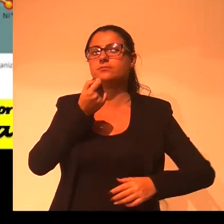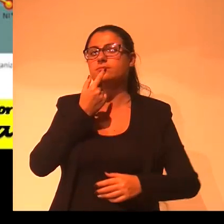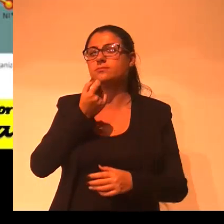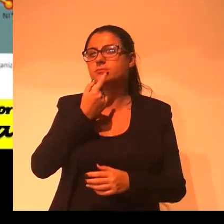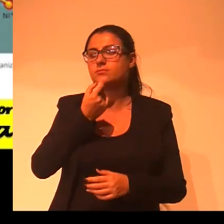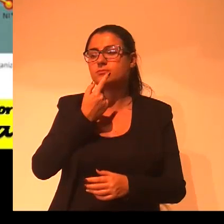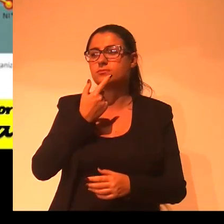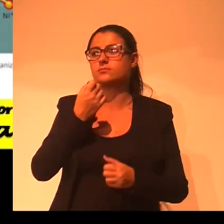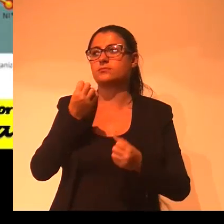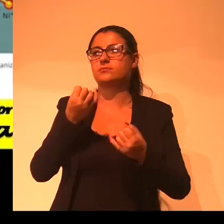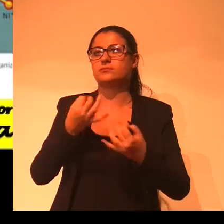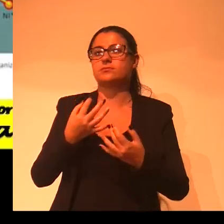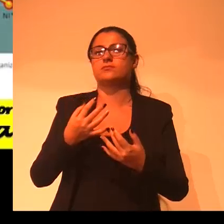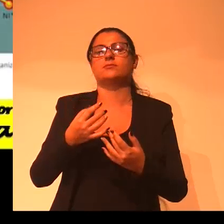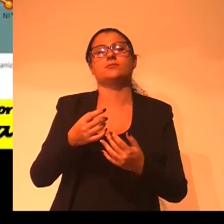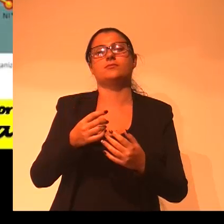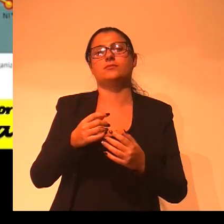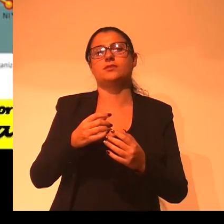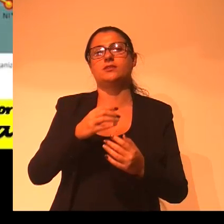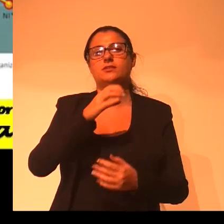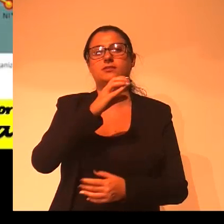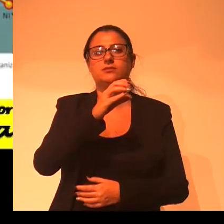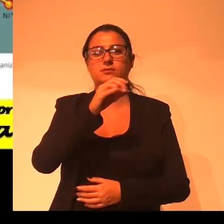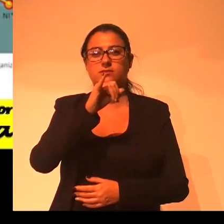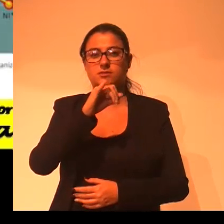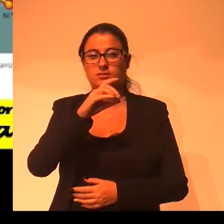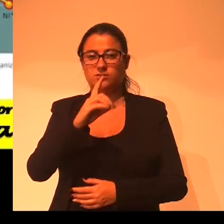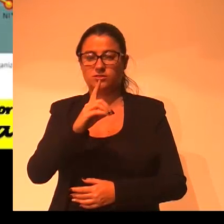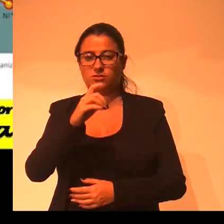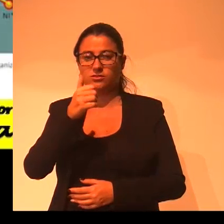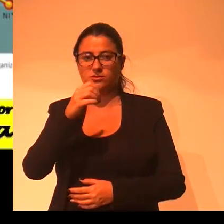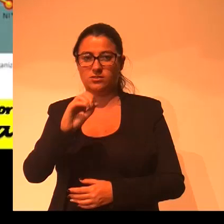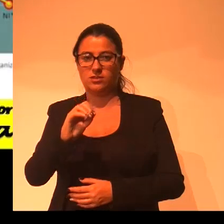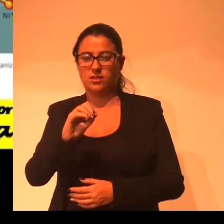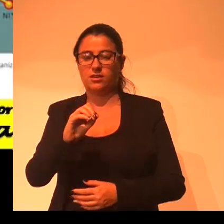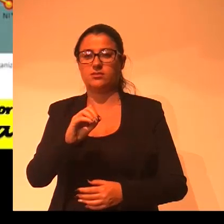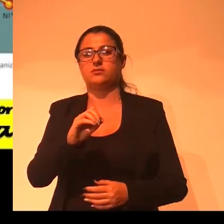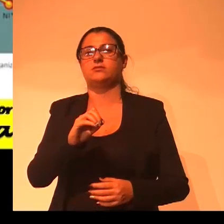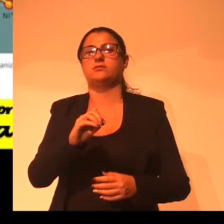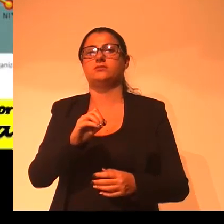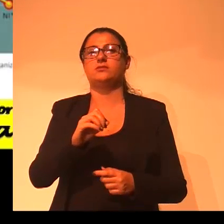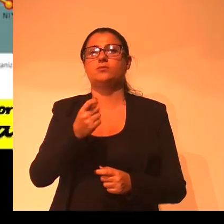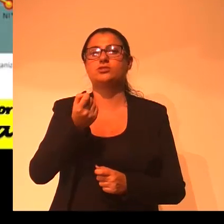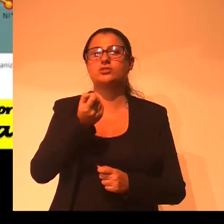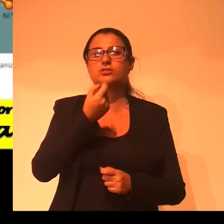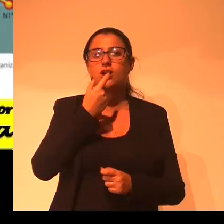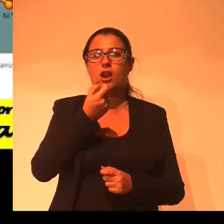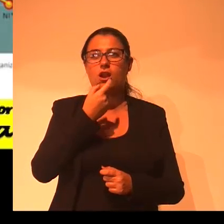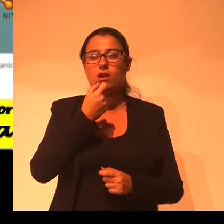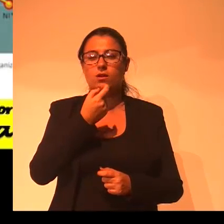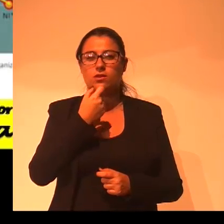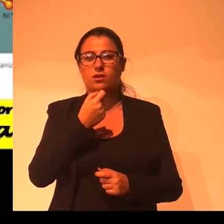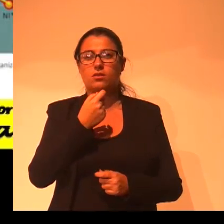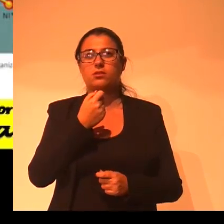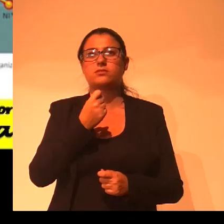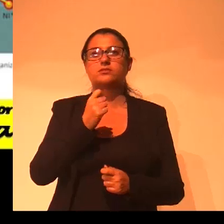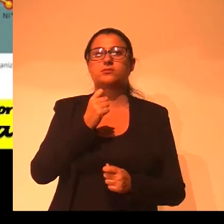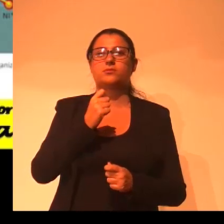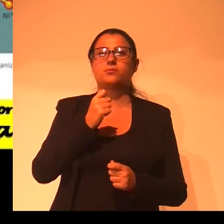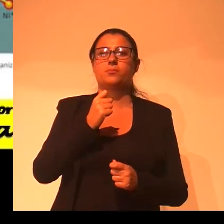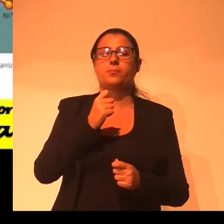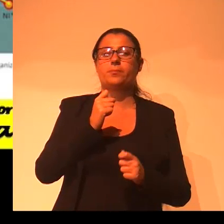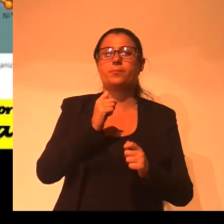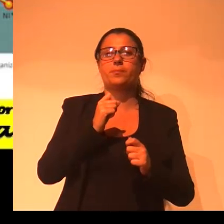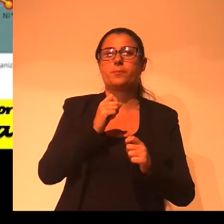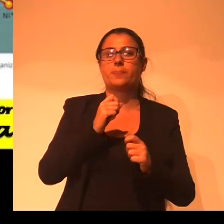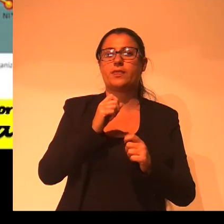Não é? A CID 10, ela traz uma informação importante para a gente pensar. As drogas lícitas ou ilícitas, o álcool, não é?